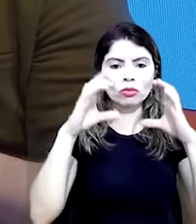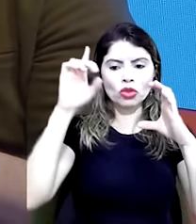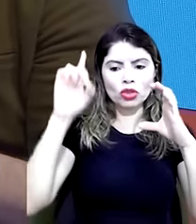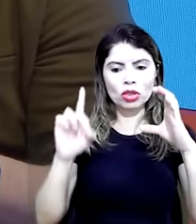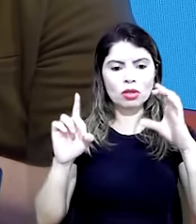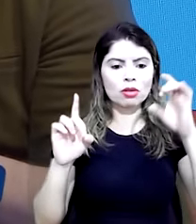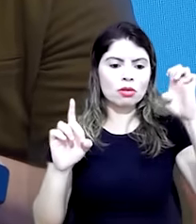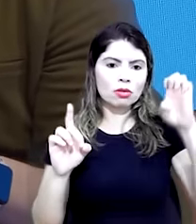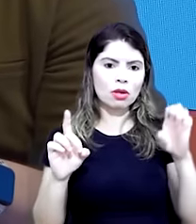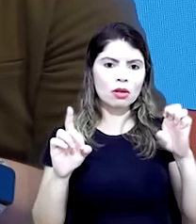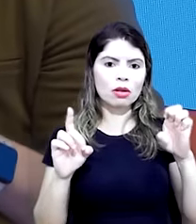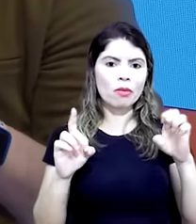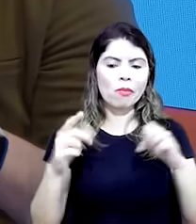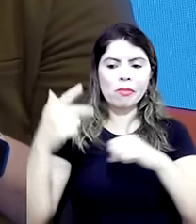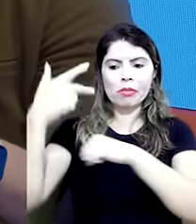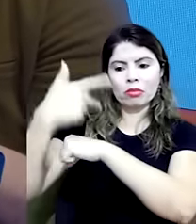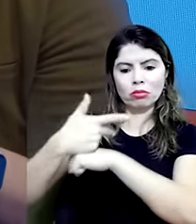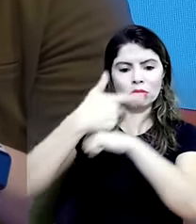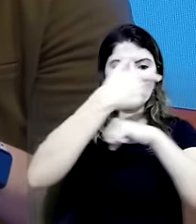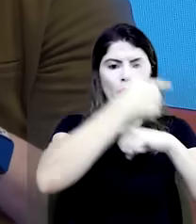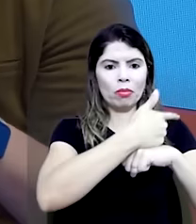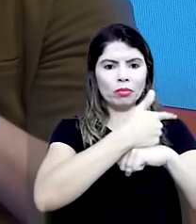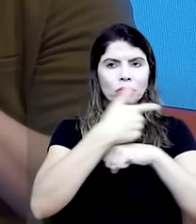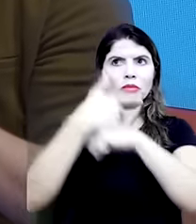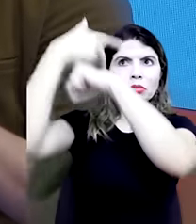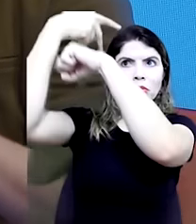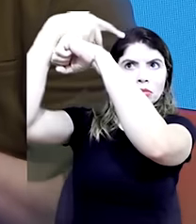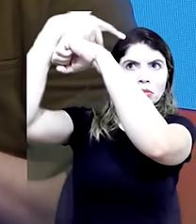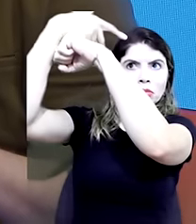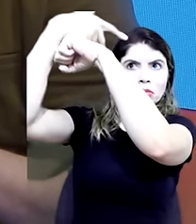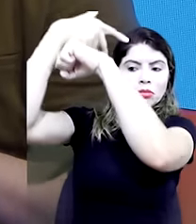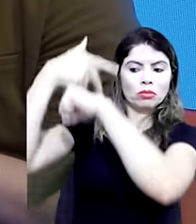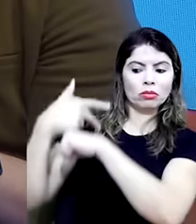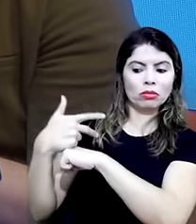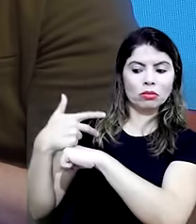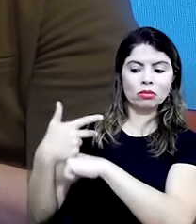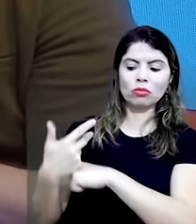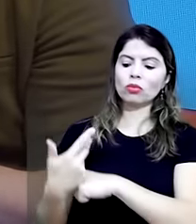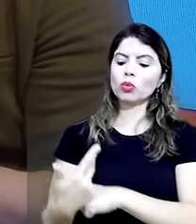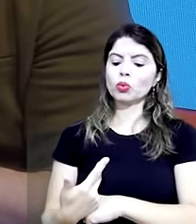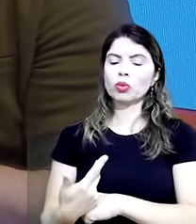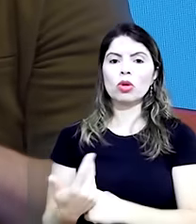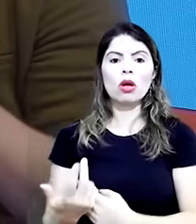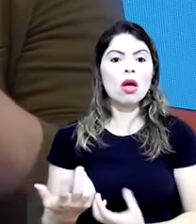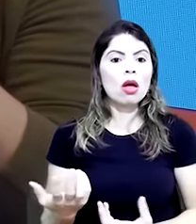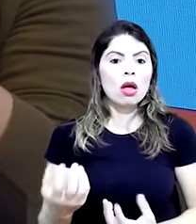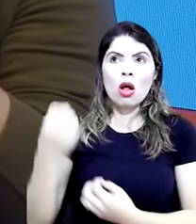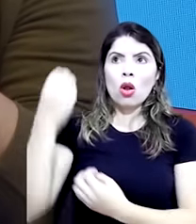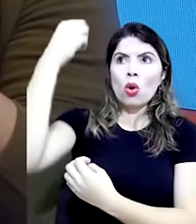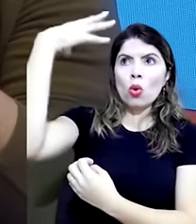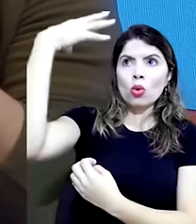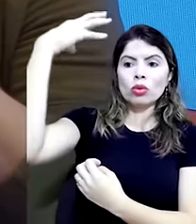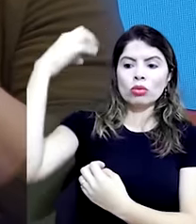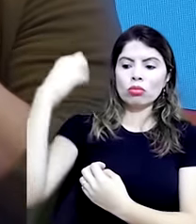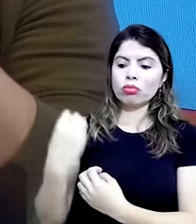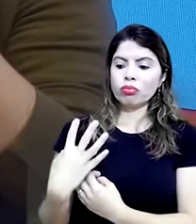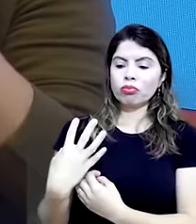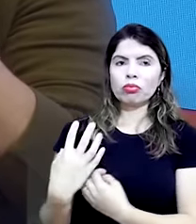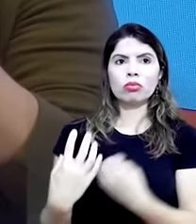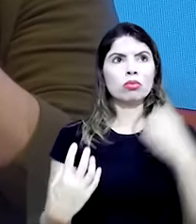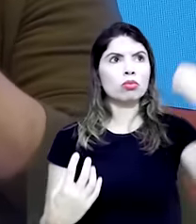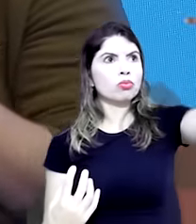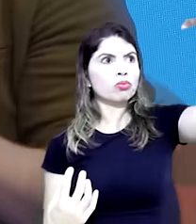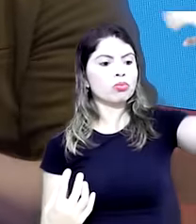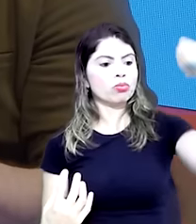esquerda sobre o objeto A projeção vai depender do que você quer se eu colocar uma luz mais de baixo ela vai dar uma impressão mais